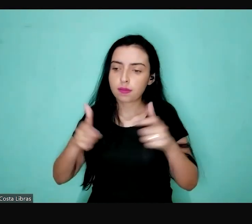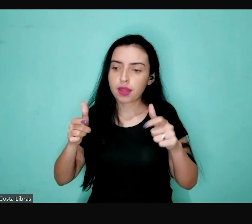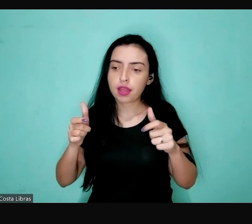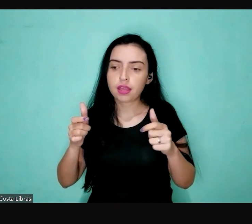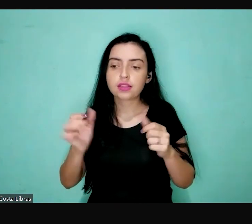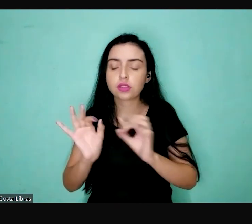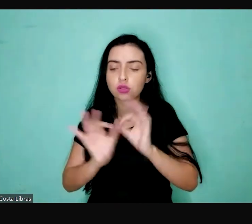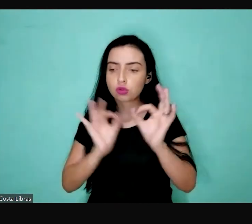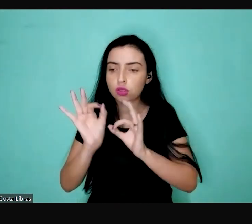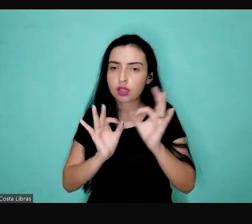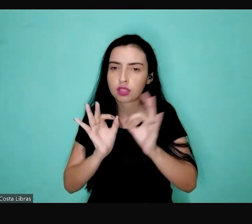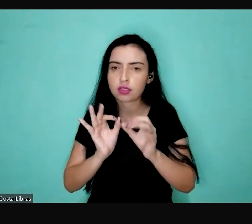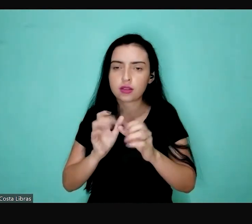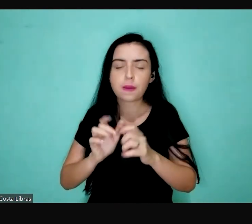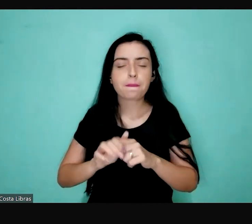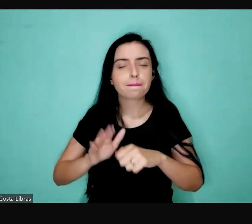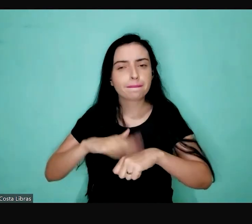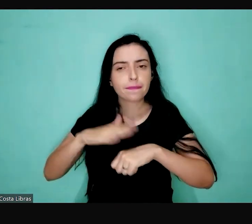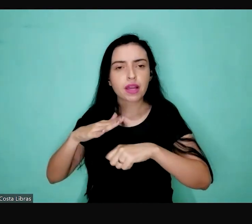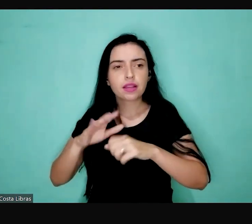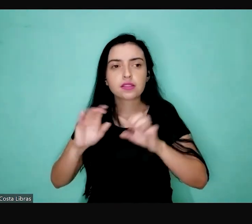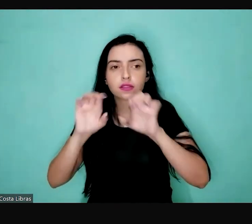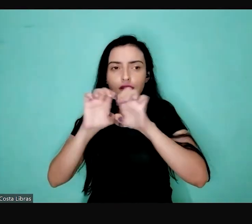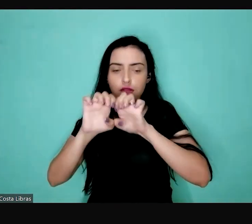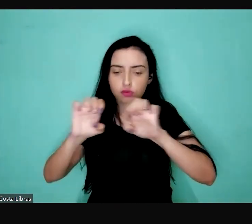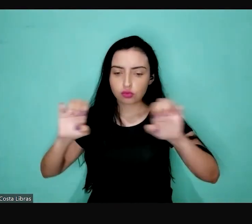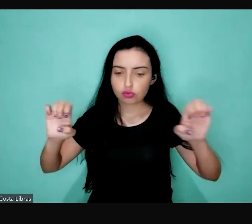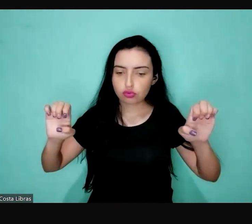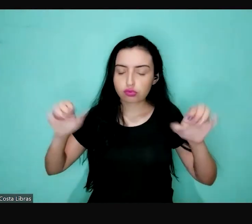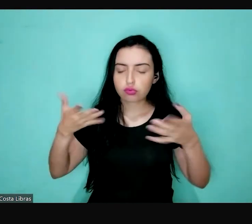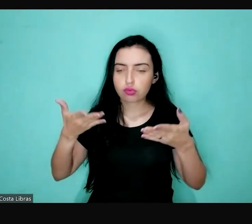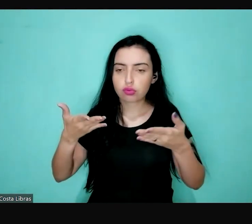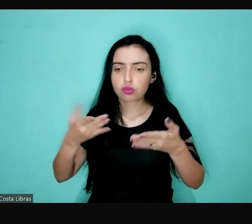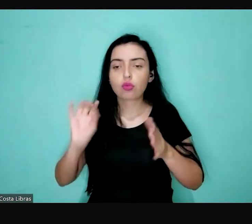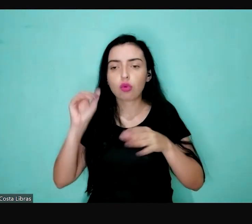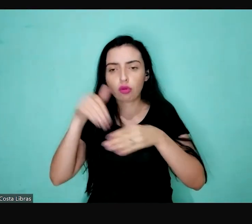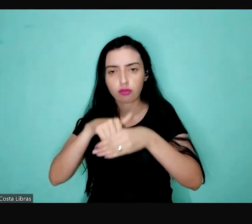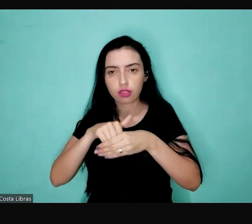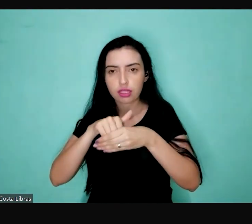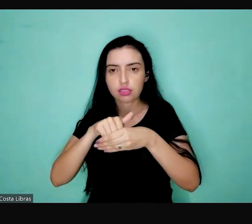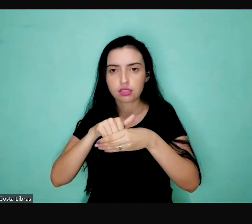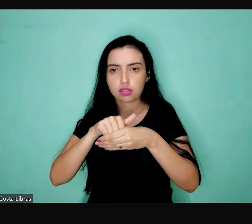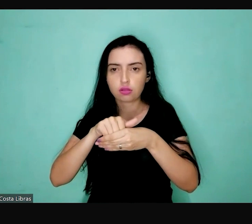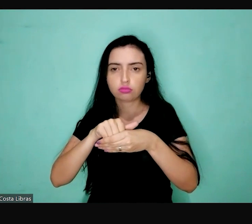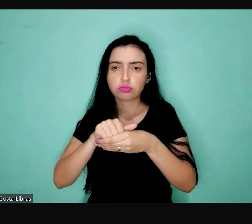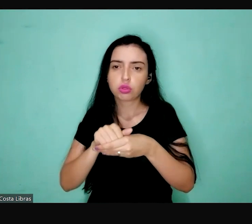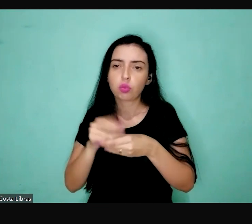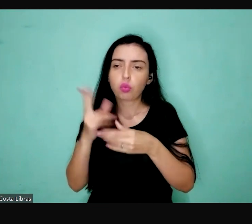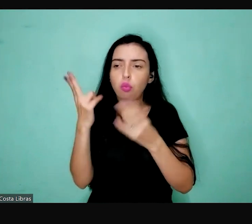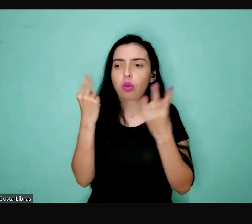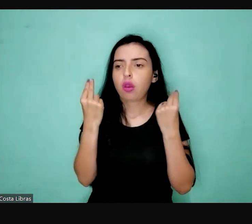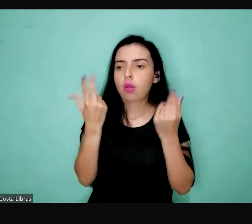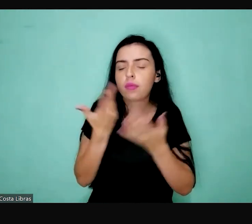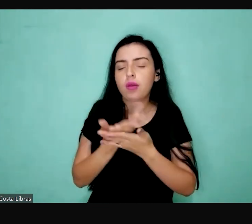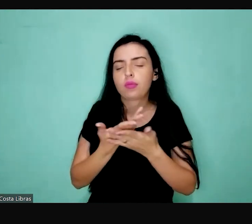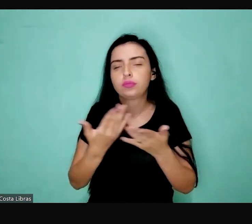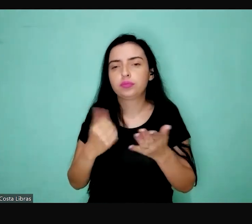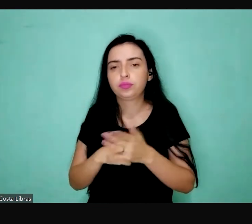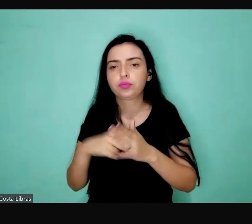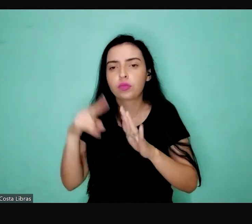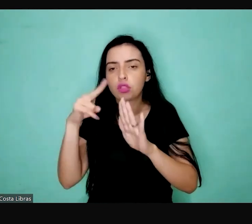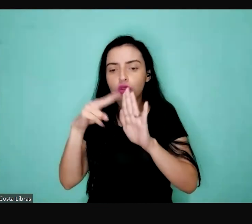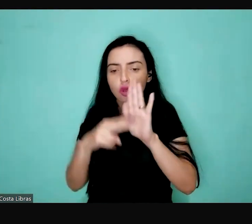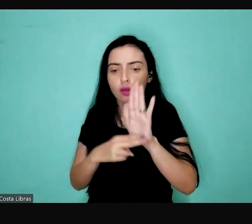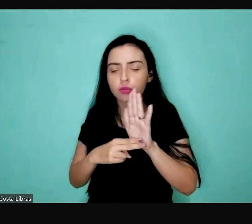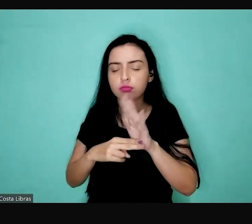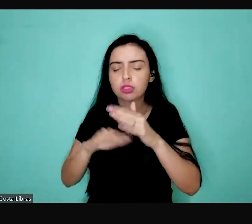abstratizado, cada vez mais verticalizado e com decisões que se tornaram normativas. Um grande passo foi dado pela